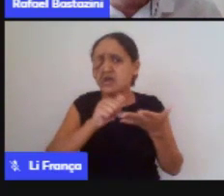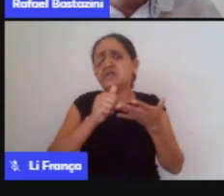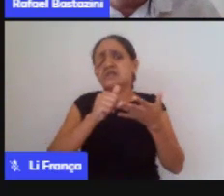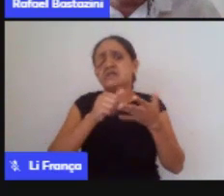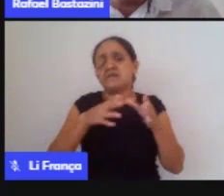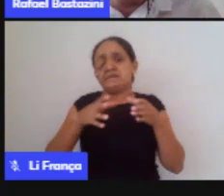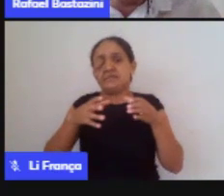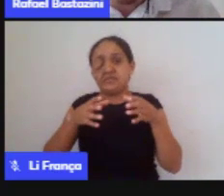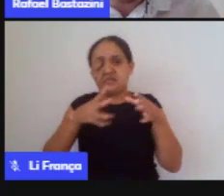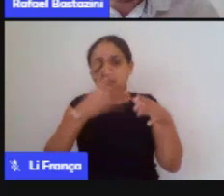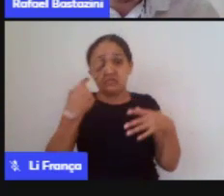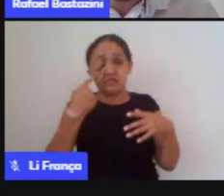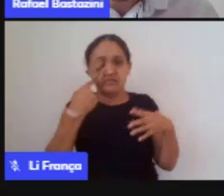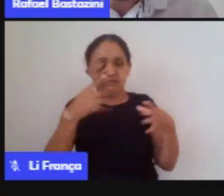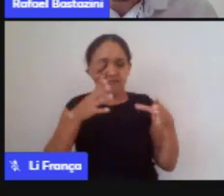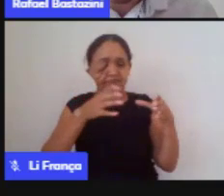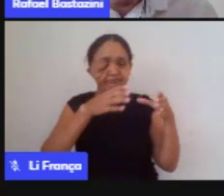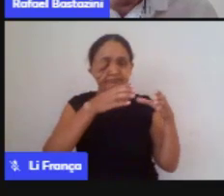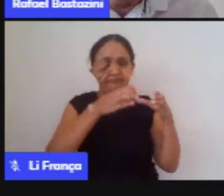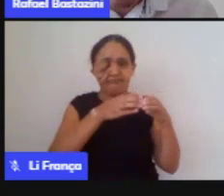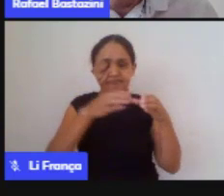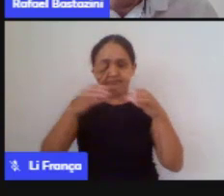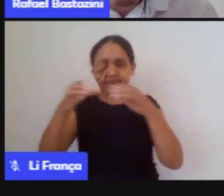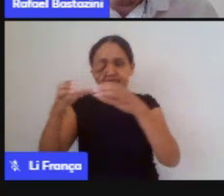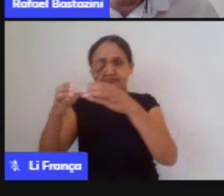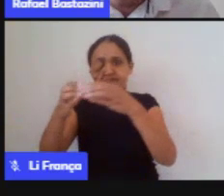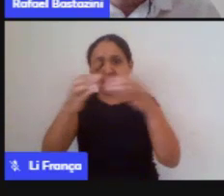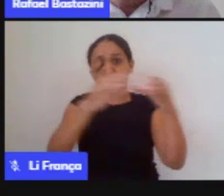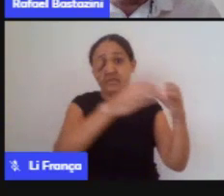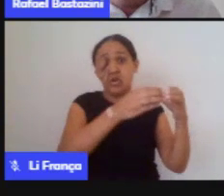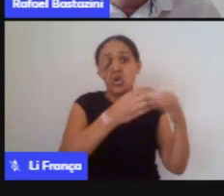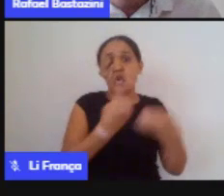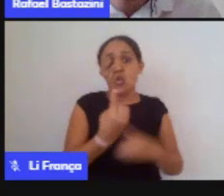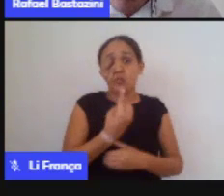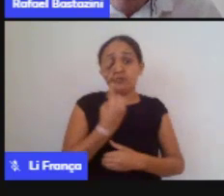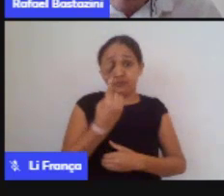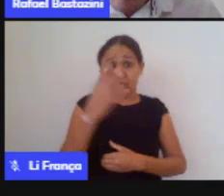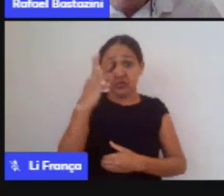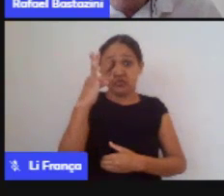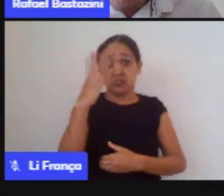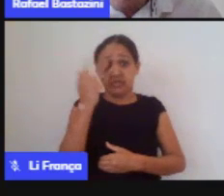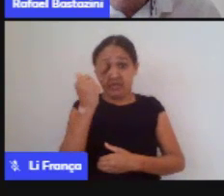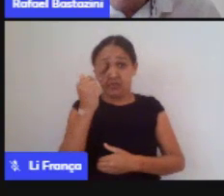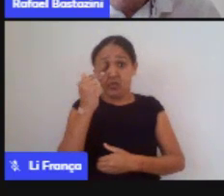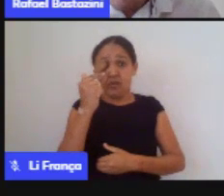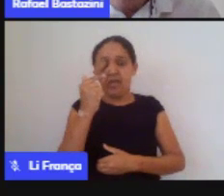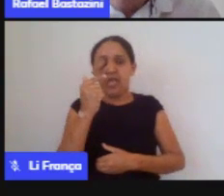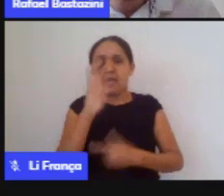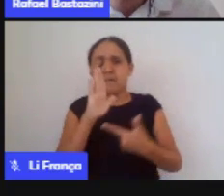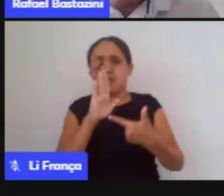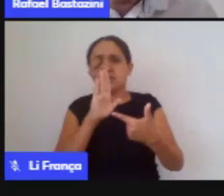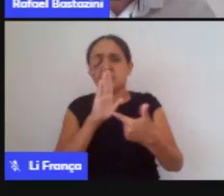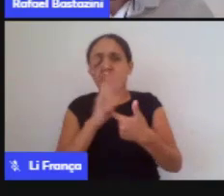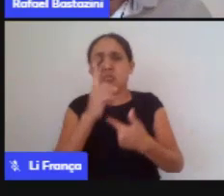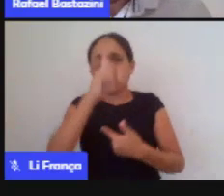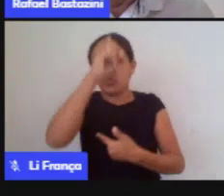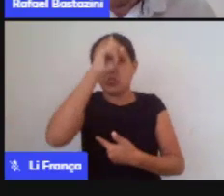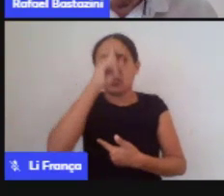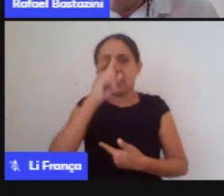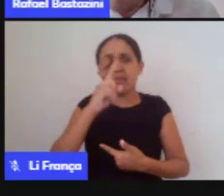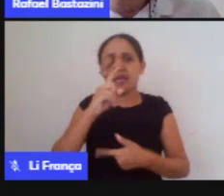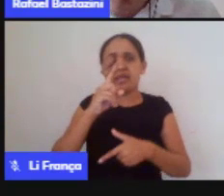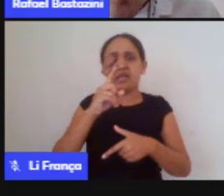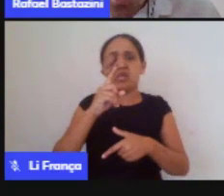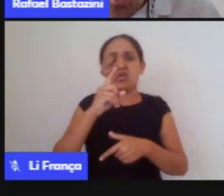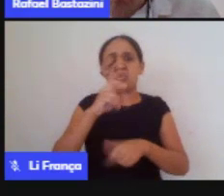habitacionais, o nosso período é representado então pelos amarelos e pelos verdes, tá?